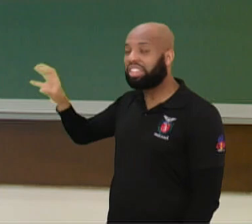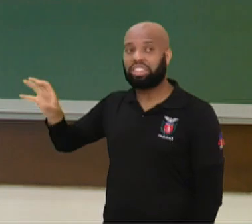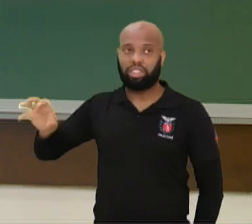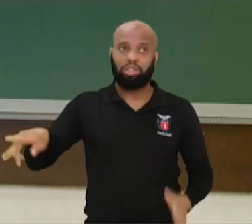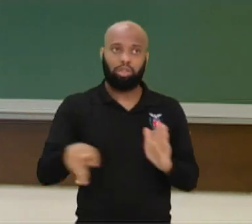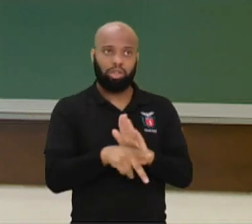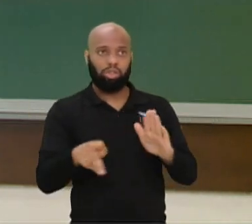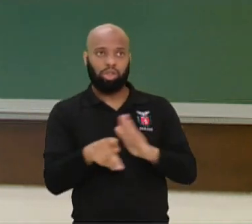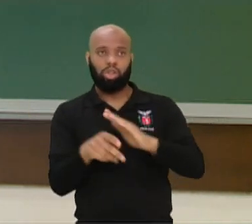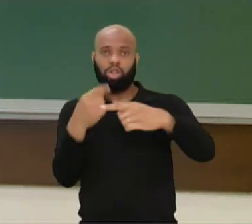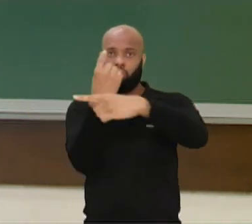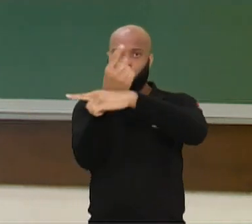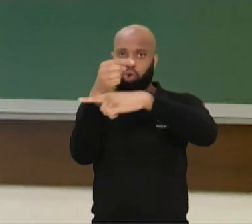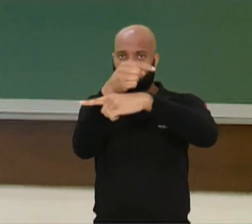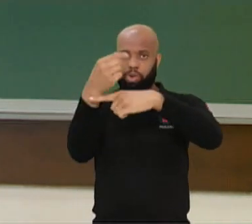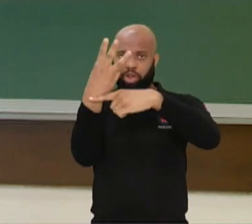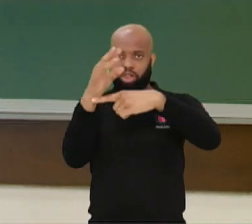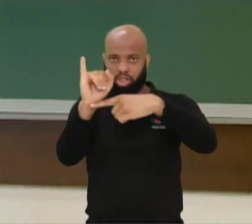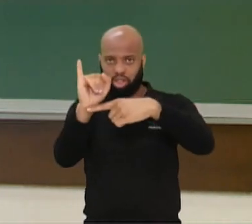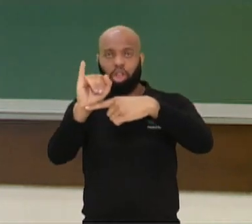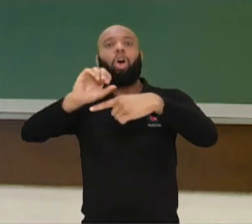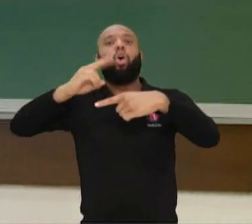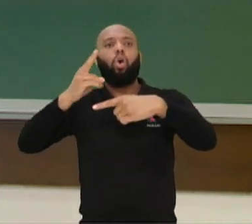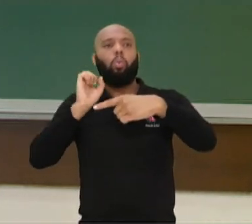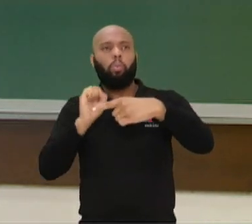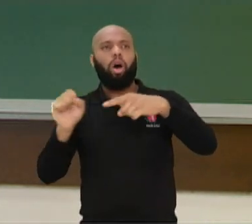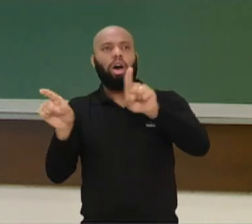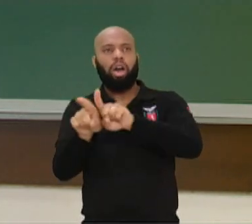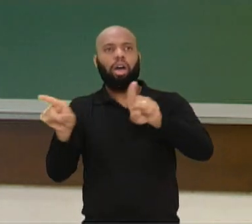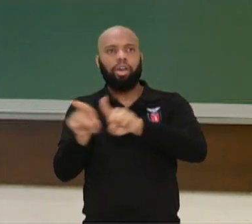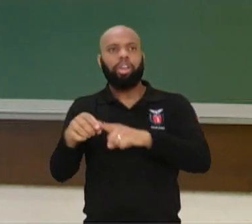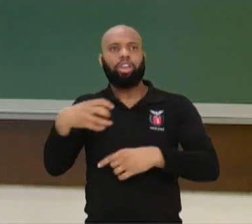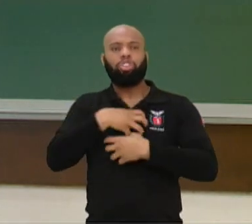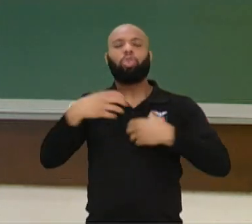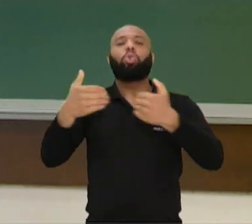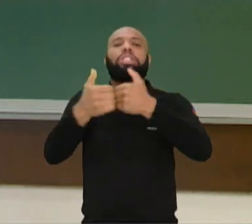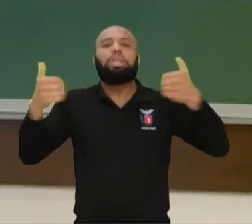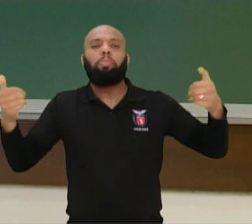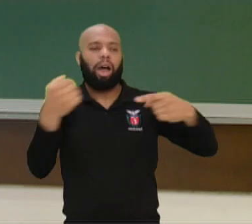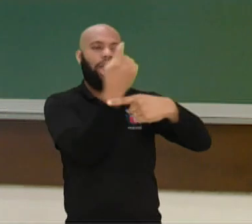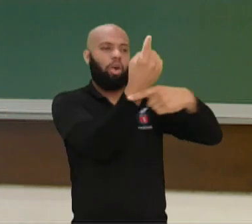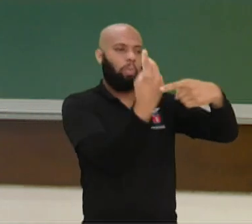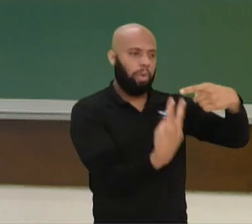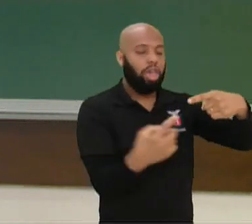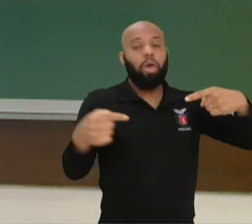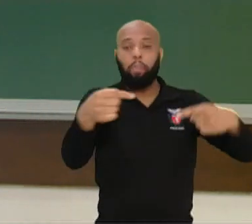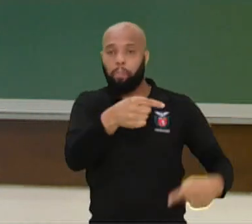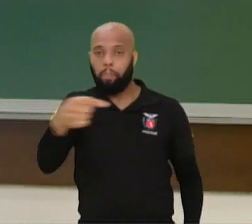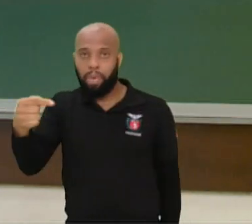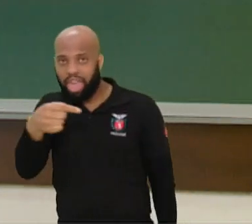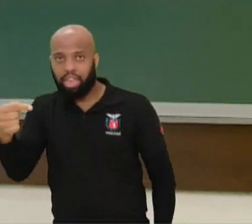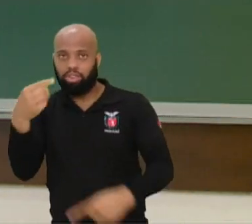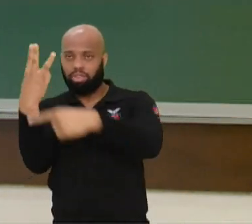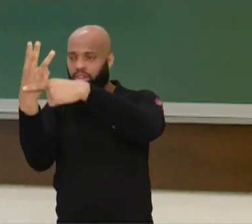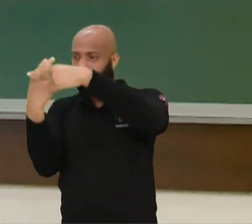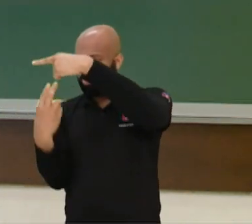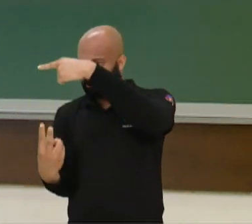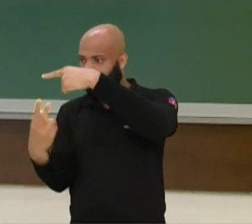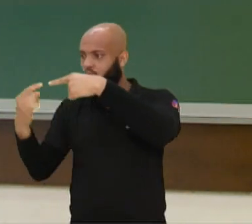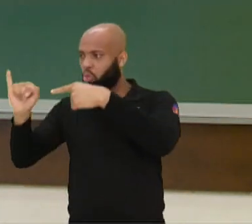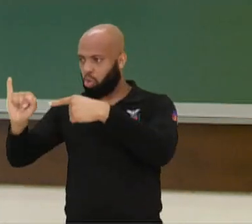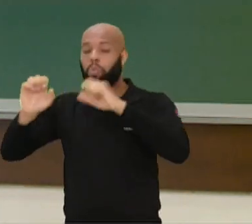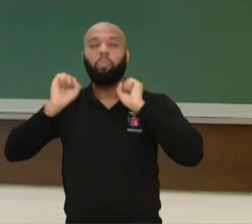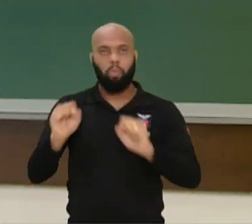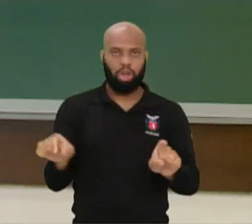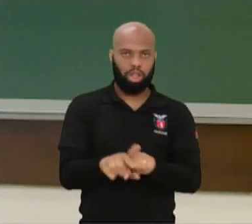com um único denominador, ou você pode deixar a tua resposta dessa outra forma, 1 meio menos 3 meios de i.